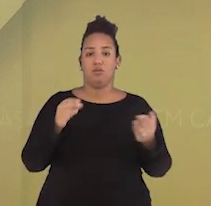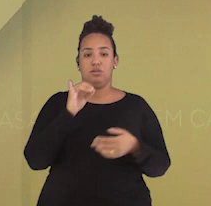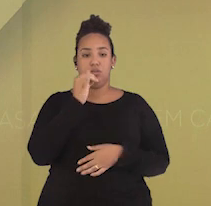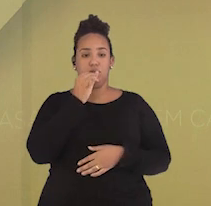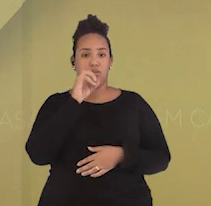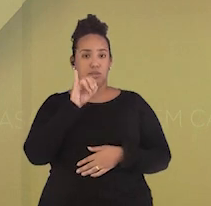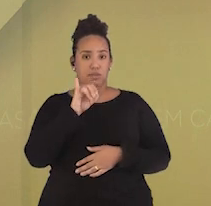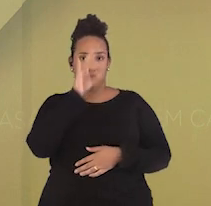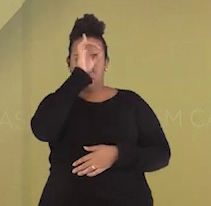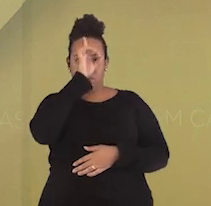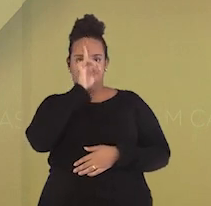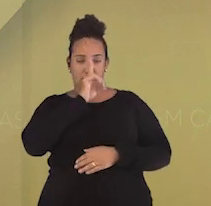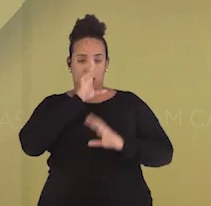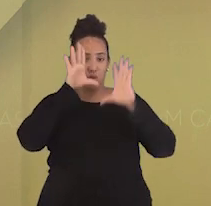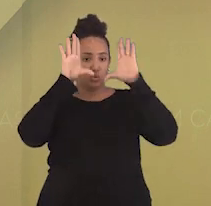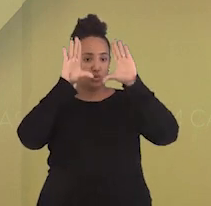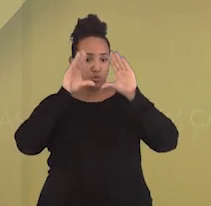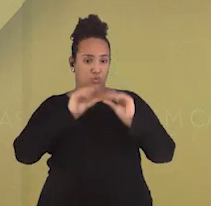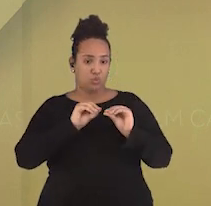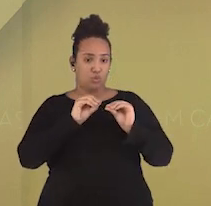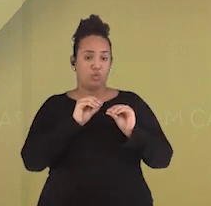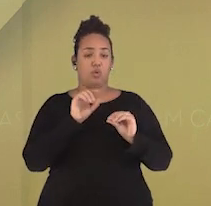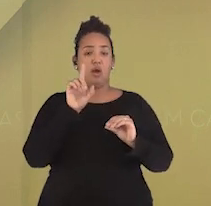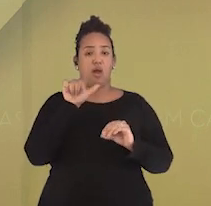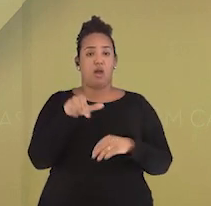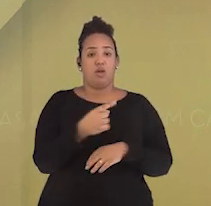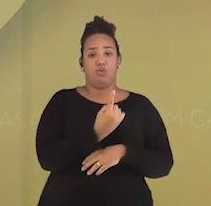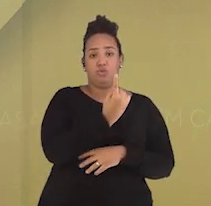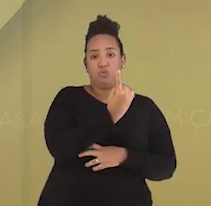a média é de 1 a 10